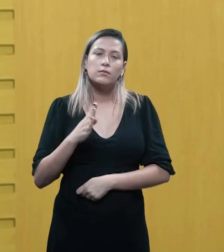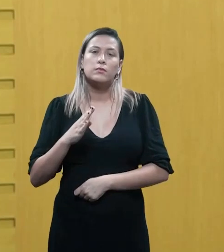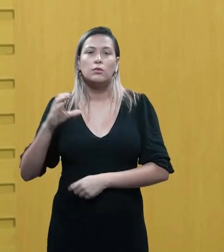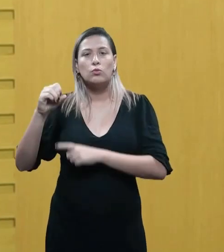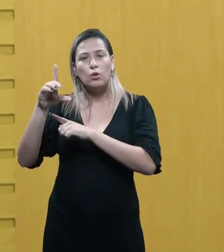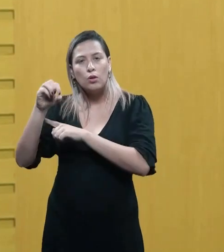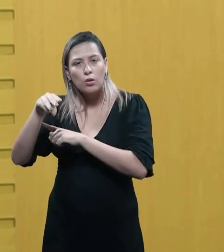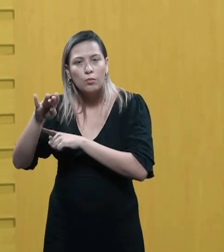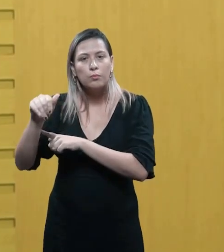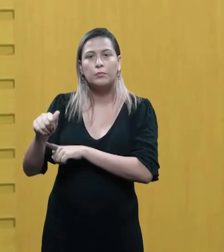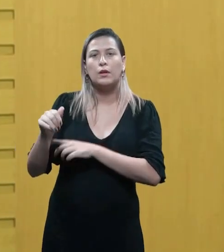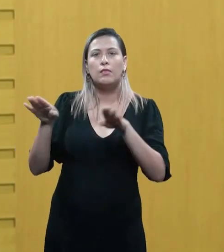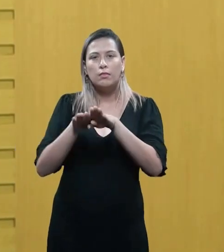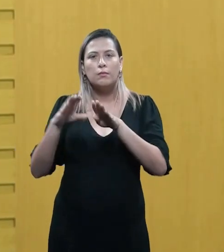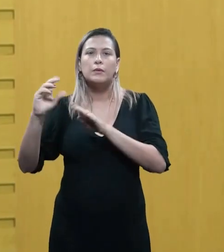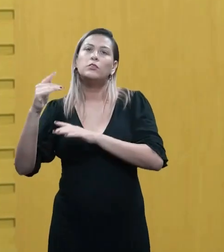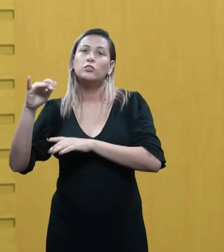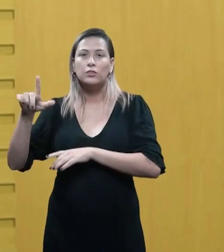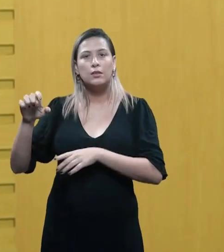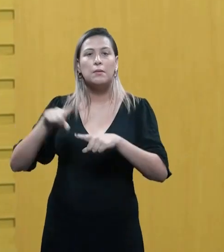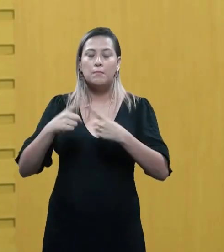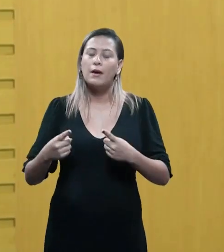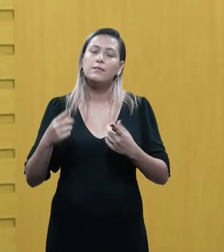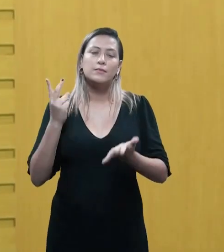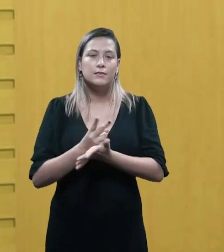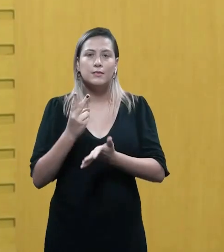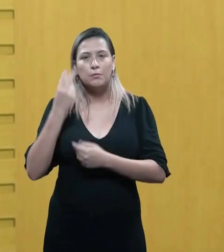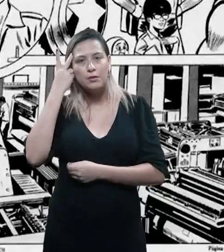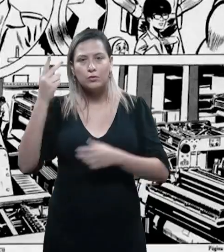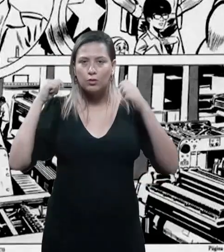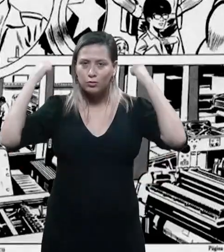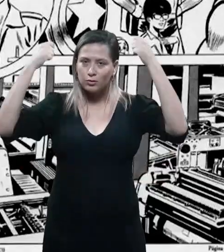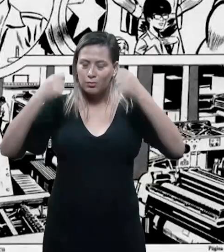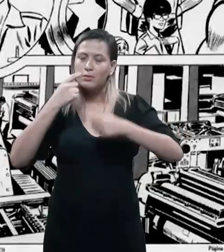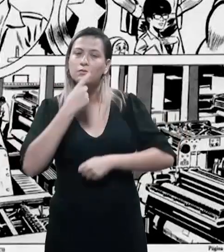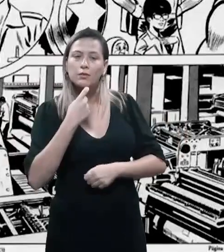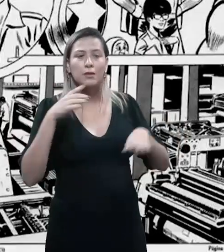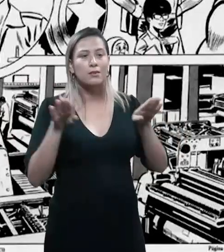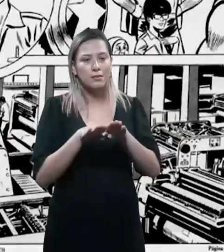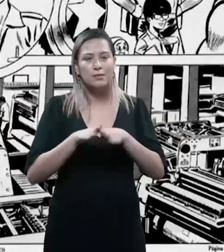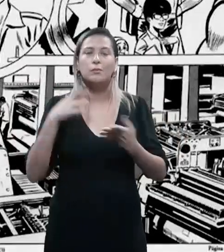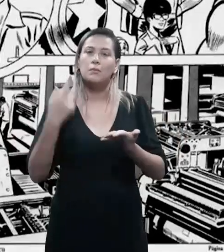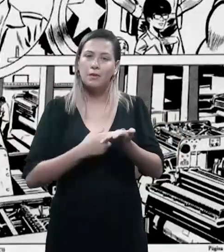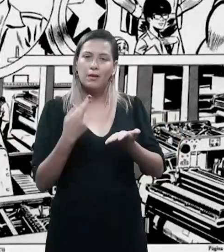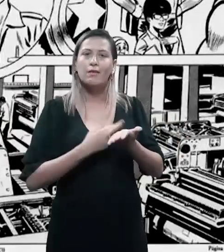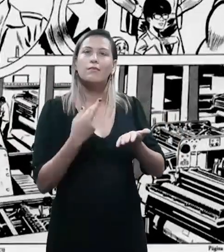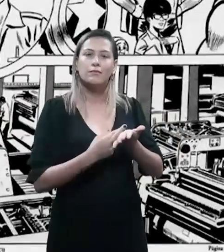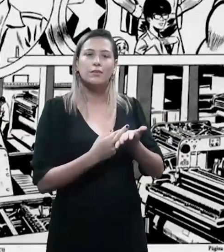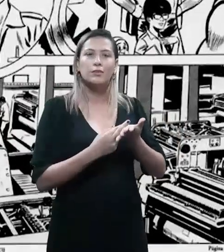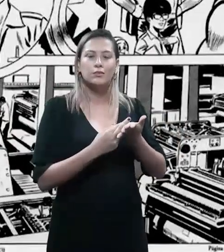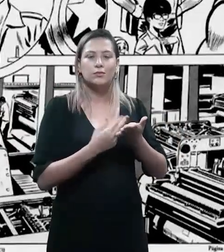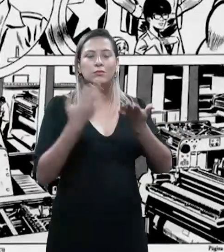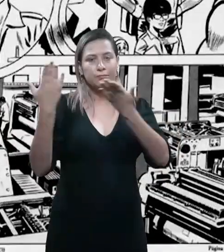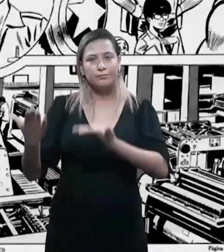no Chile, na Colômbia, mas ela sempre será a história de Chapeuzinho Vermelho. A mesma coisa para as revistas em quadrinhos. Revistas